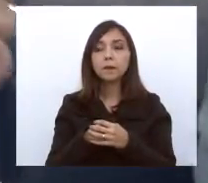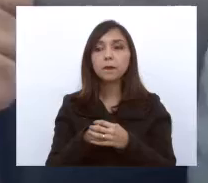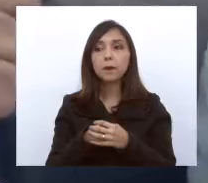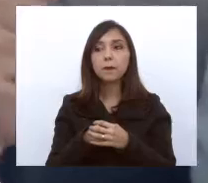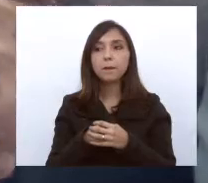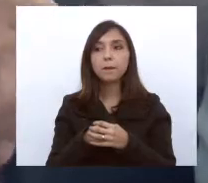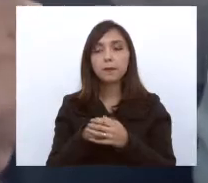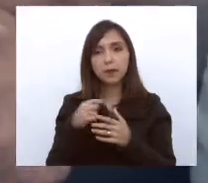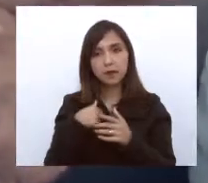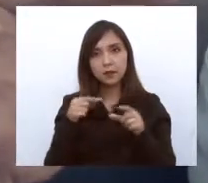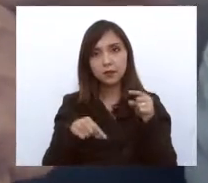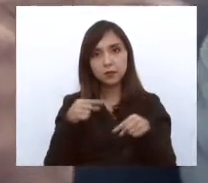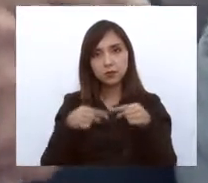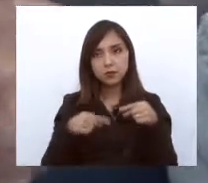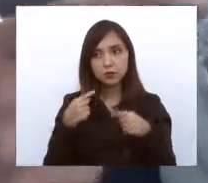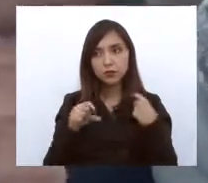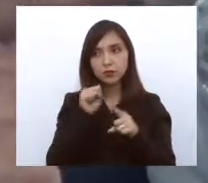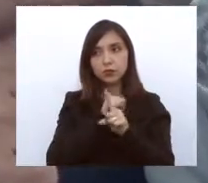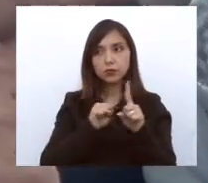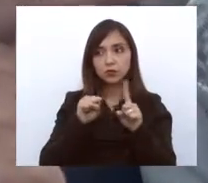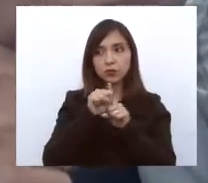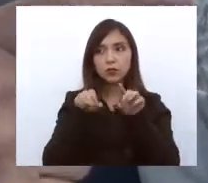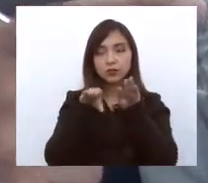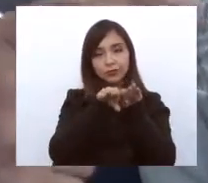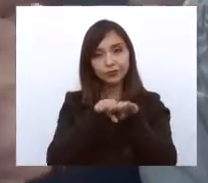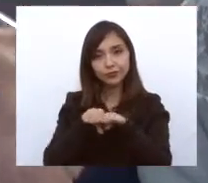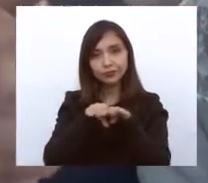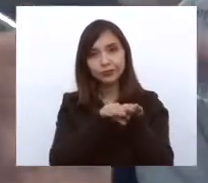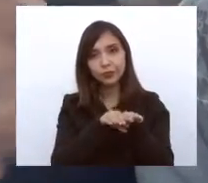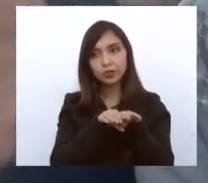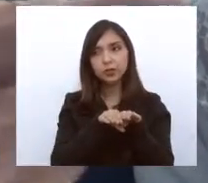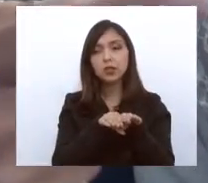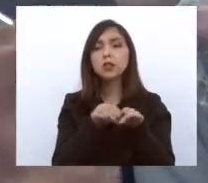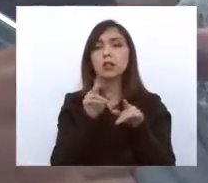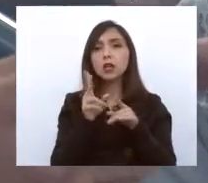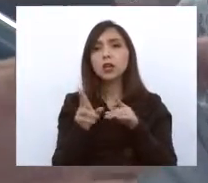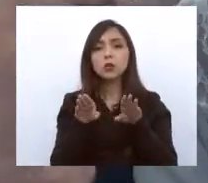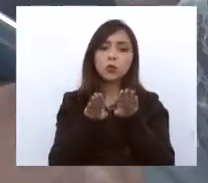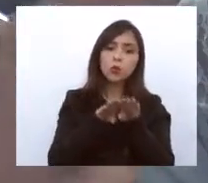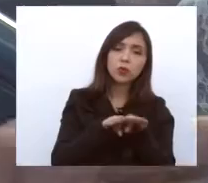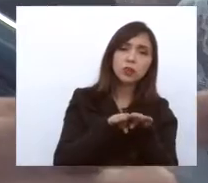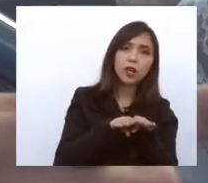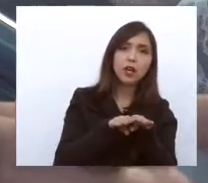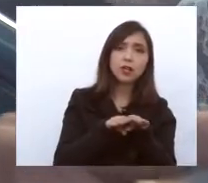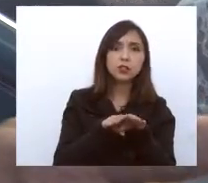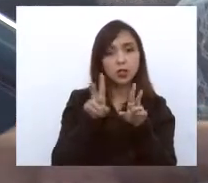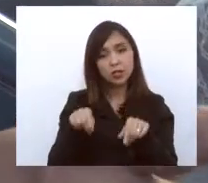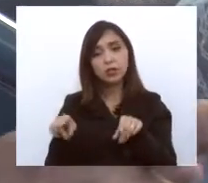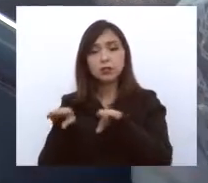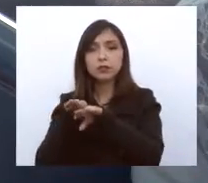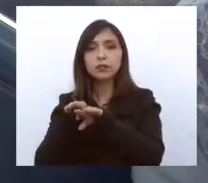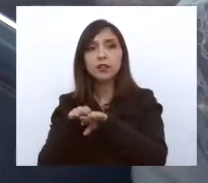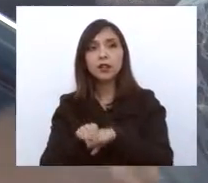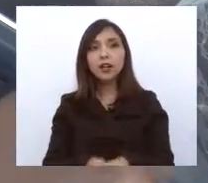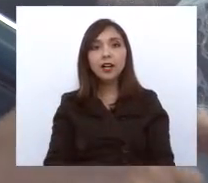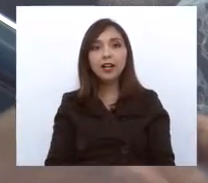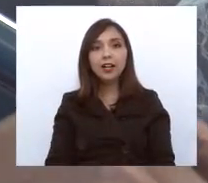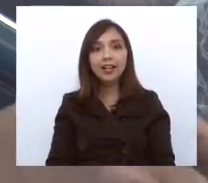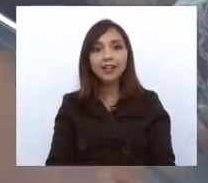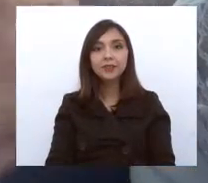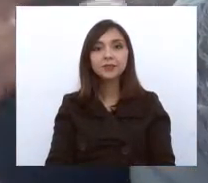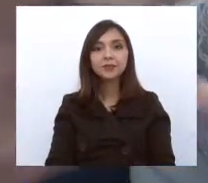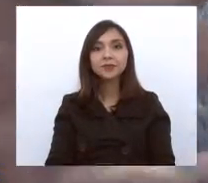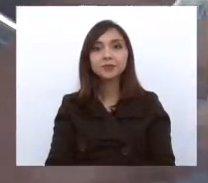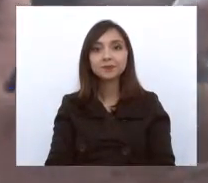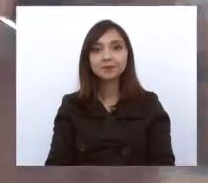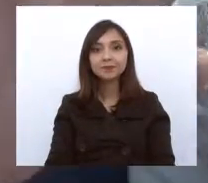Quando a gente faz a discussão na sociedade de igualdade, não é igualdade pela igualdade, é igualdade pela igualdade. Ele reclamou aqui,